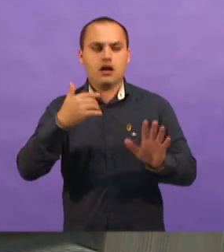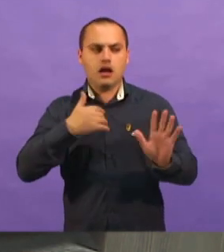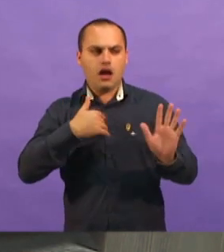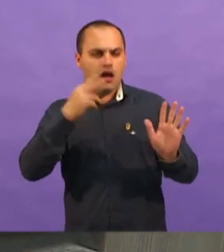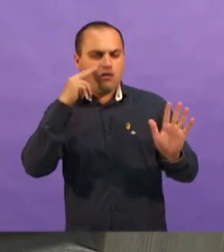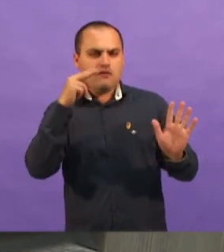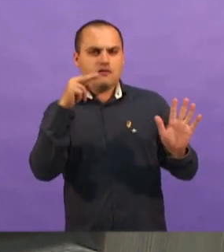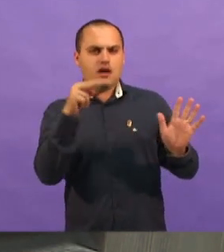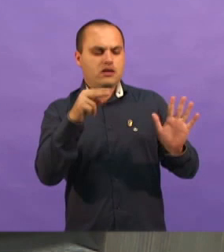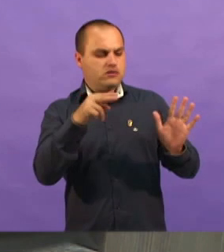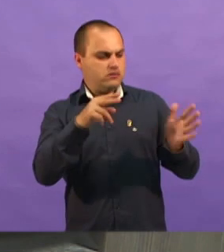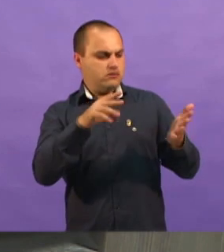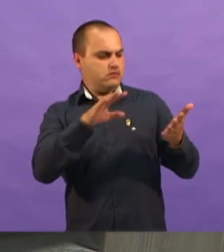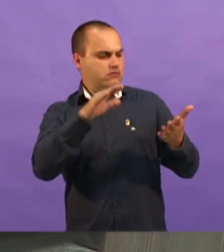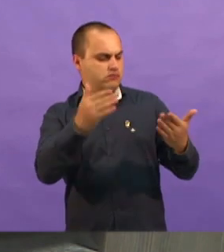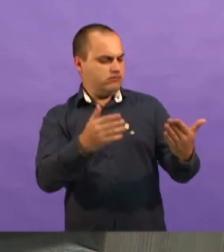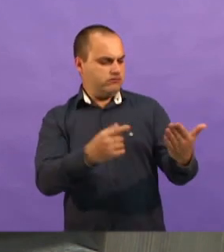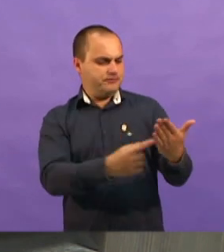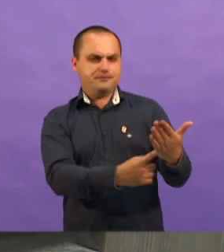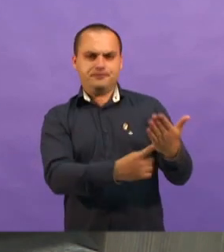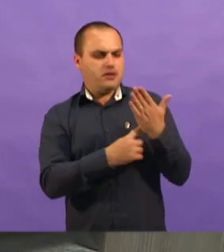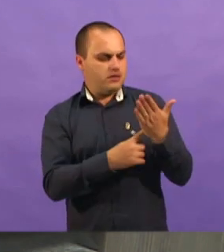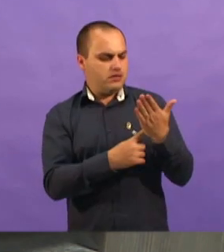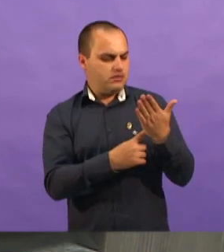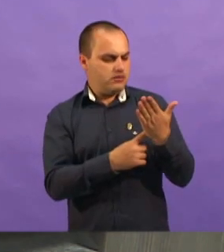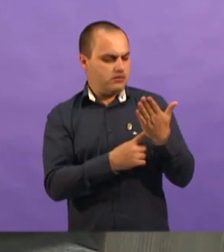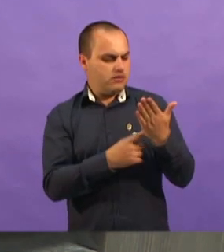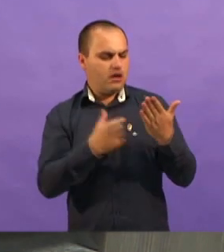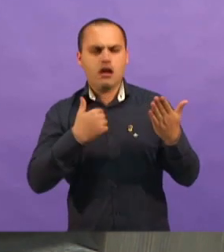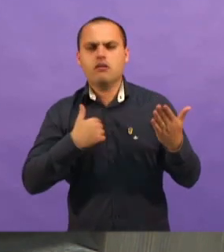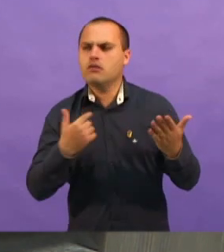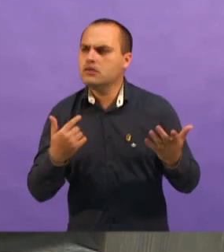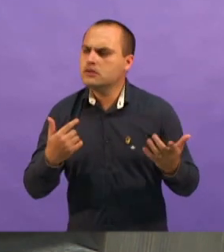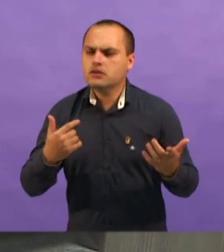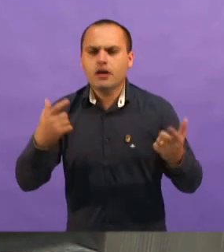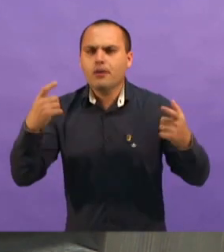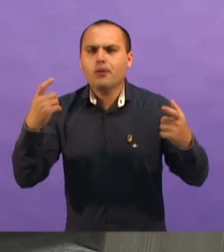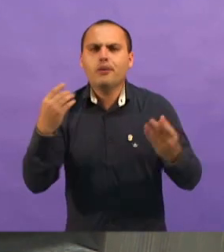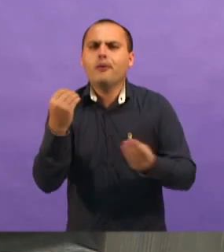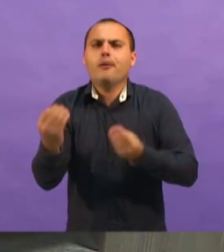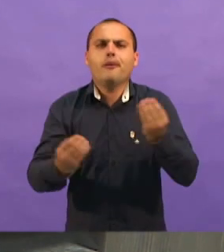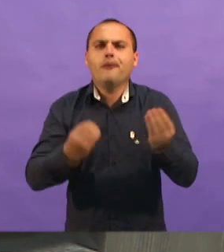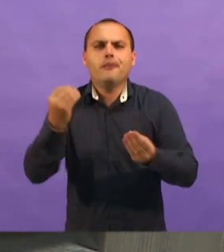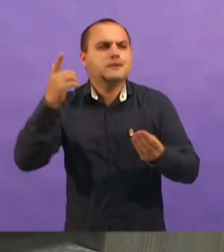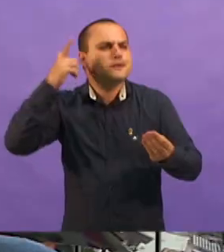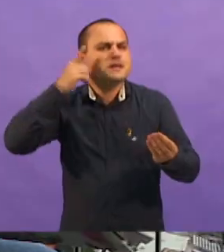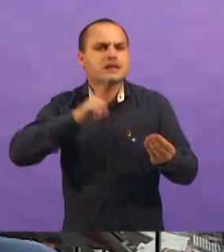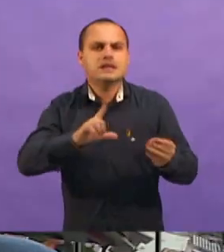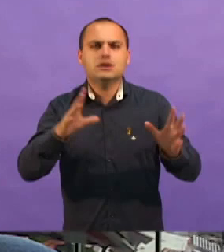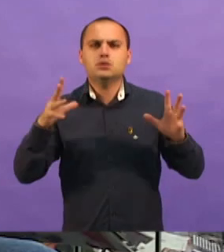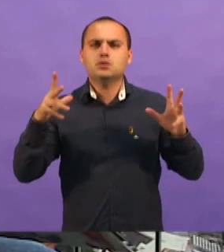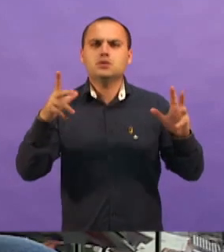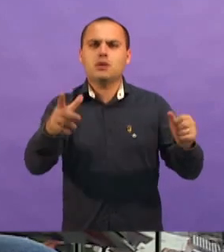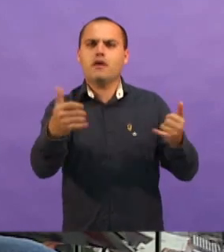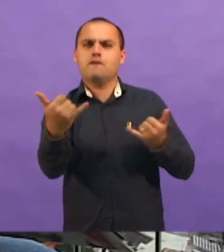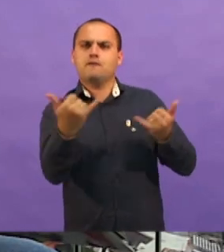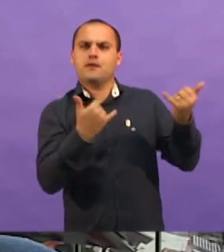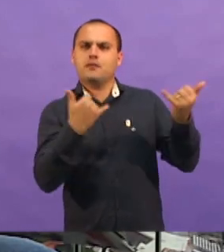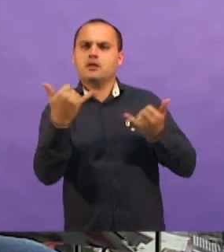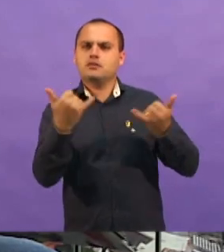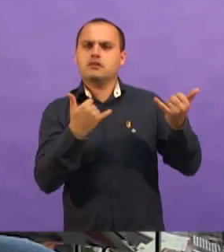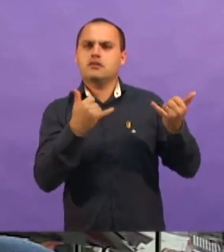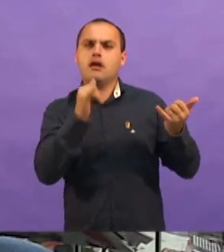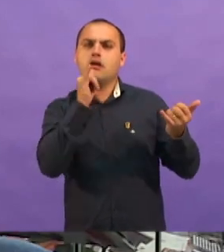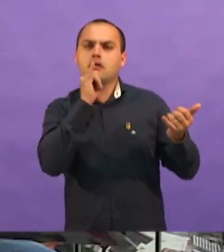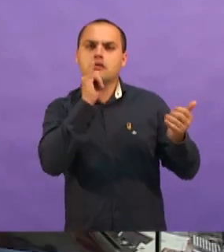referências, né? Mas quando eu recebo o artigo, eu digo, mas onde que ele conseguiu captar todas essas informações? Por exemplo, os Estatutos da